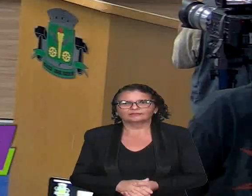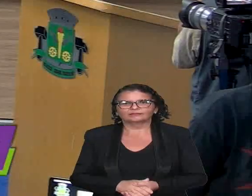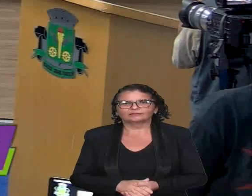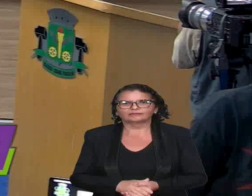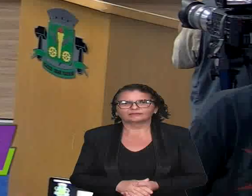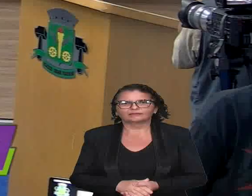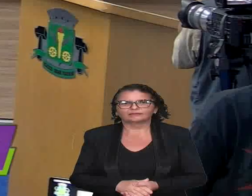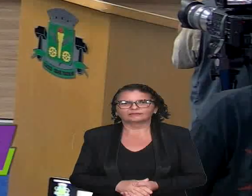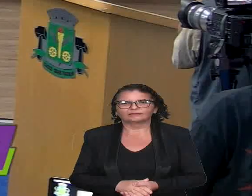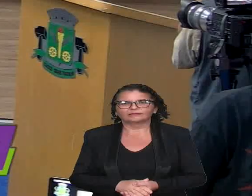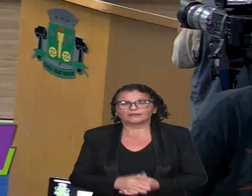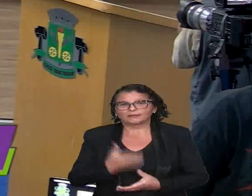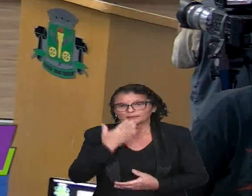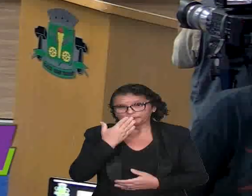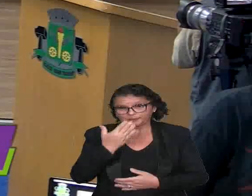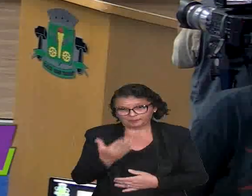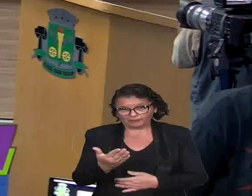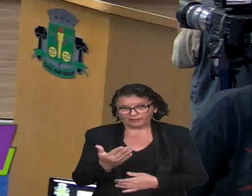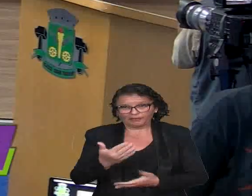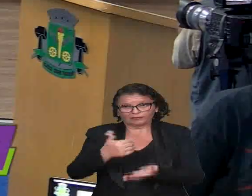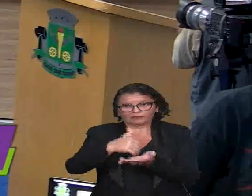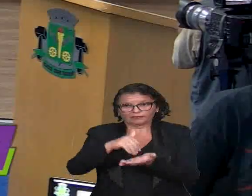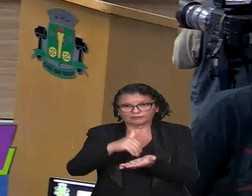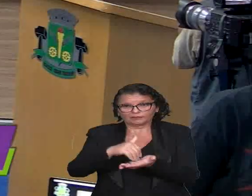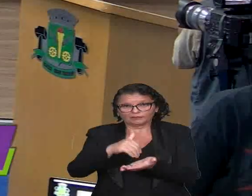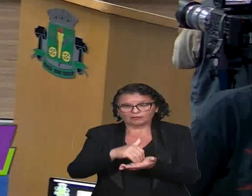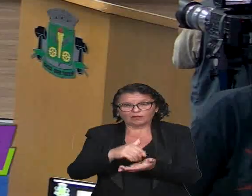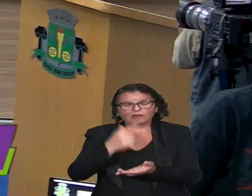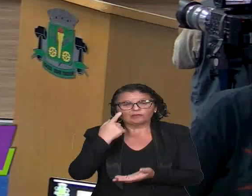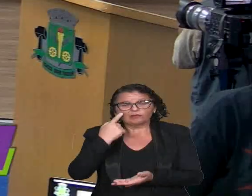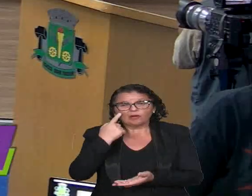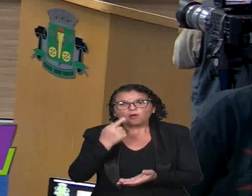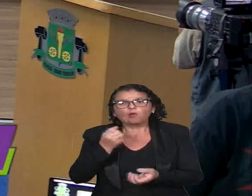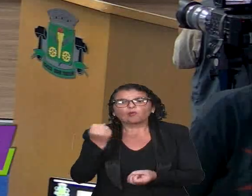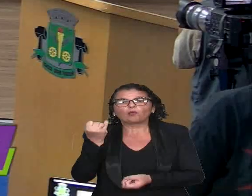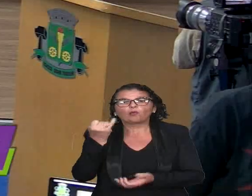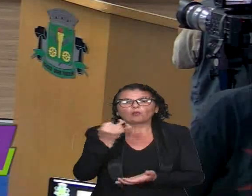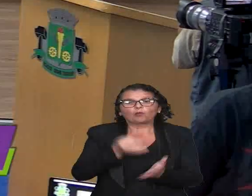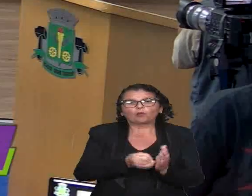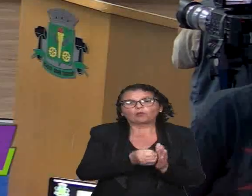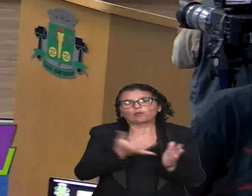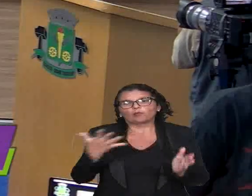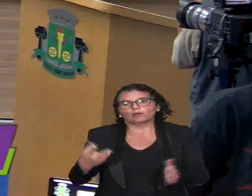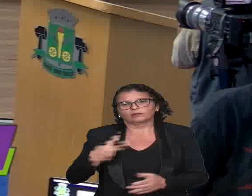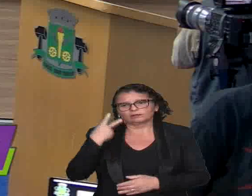estadual Solicito a senhora secretária que verifique o número de vereadores